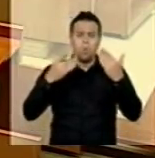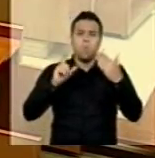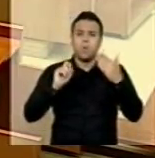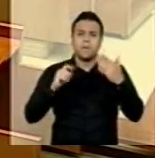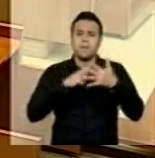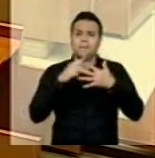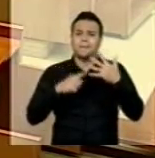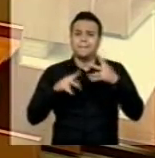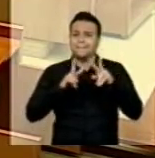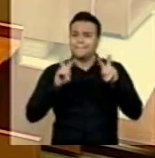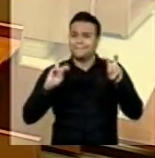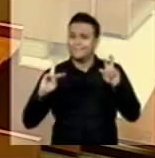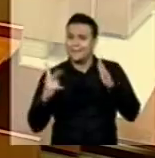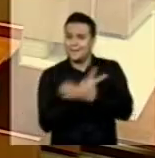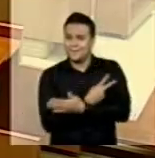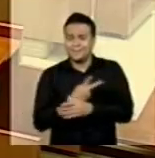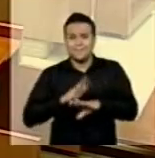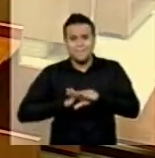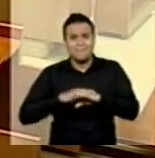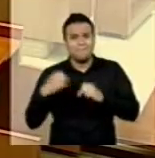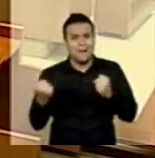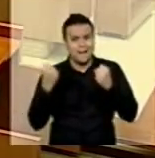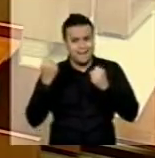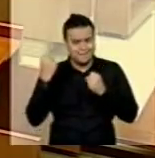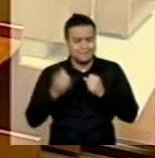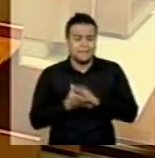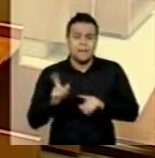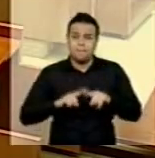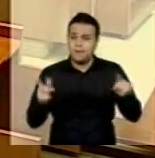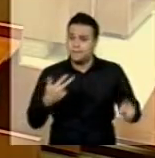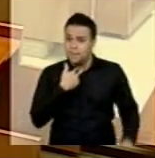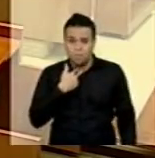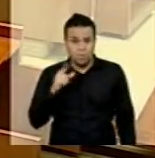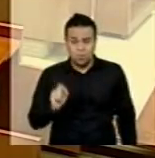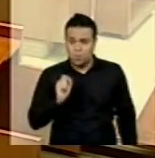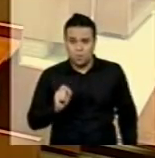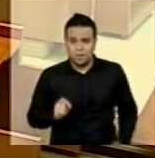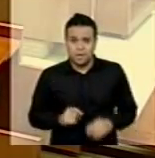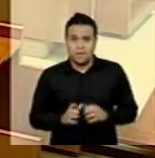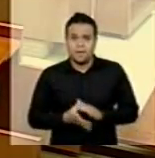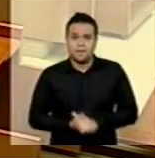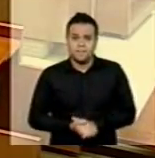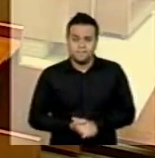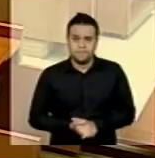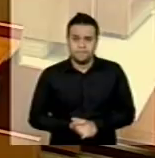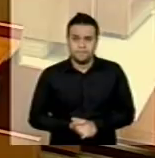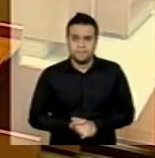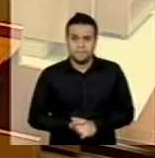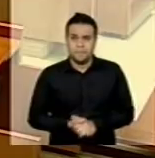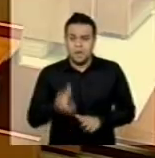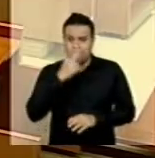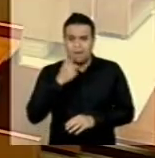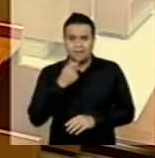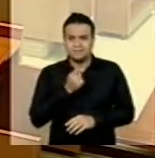de envergadura maior e não pode, não deve furtar-se a fazê-lo